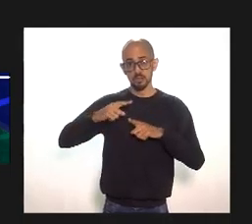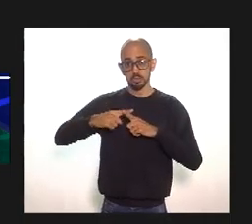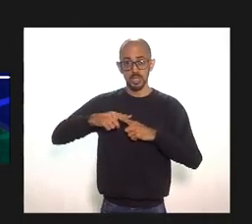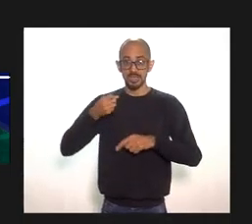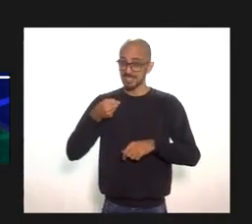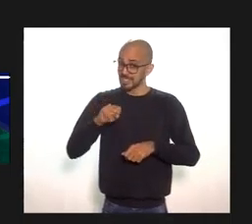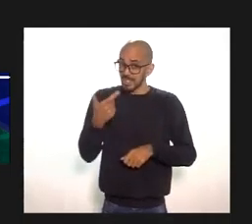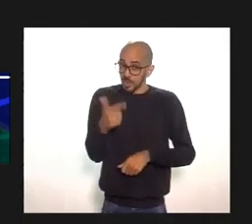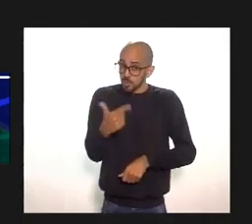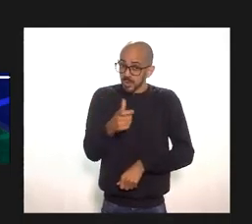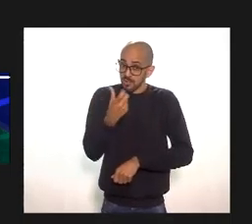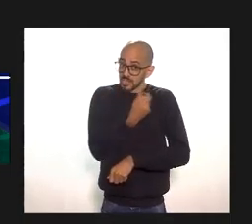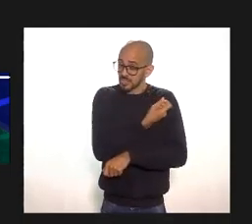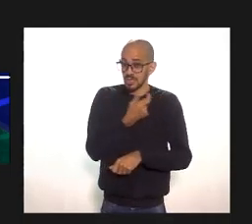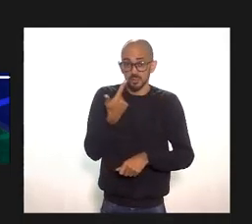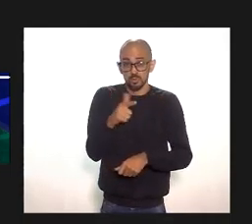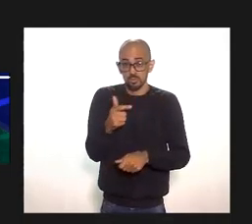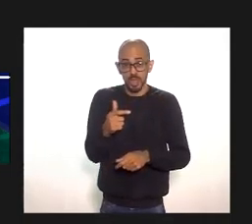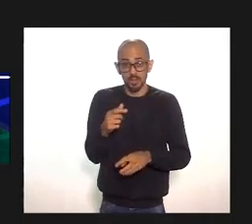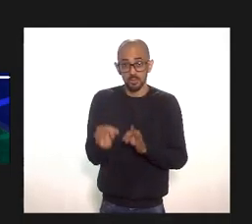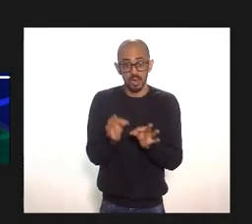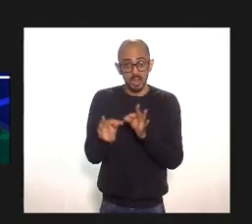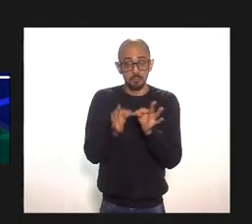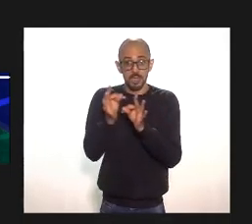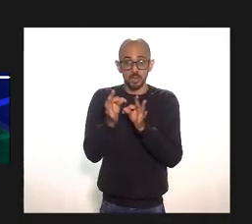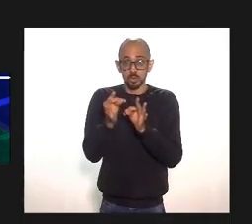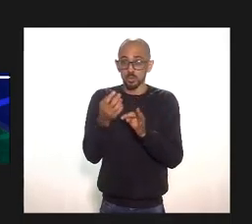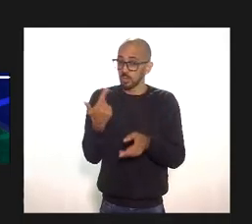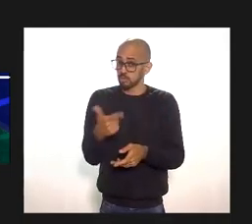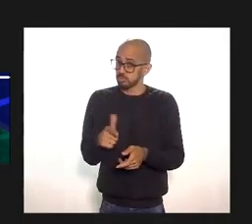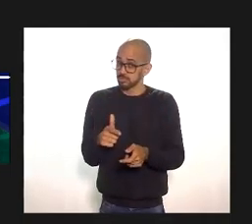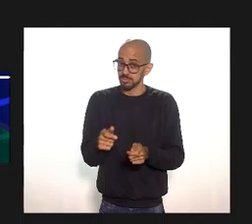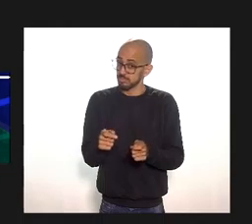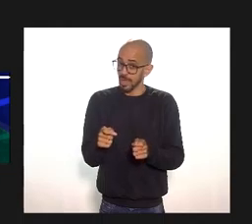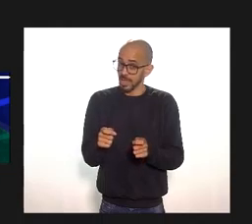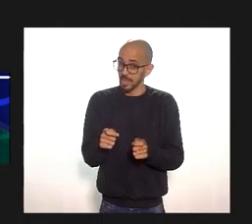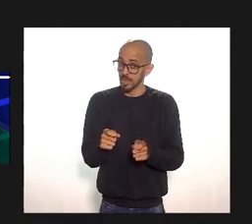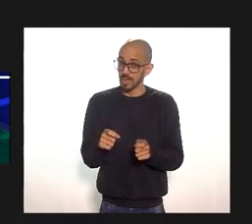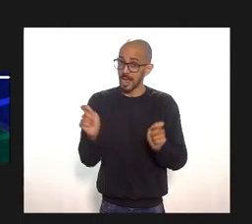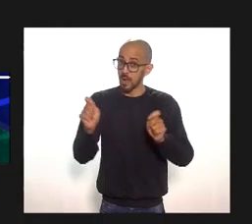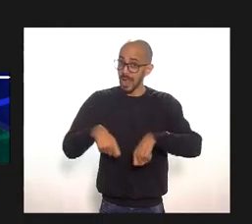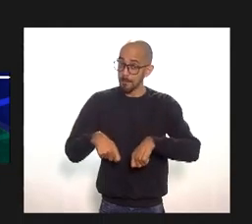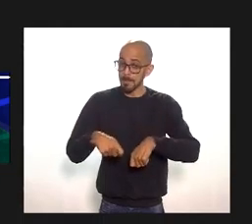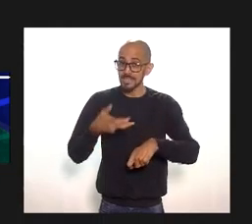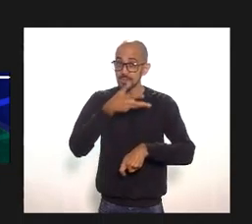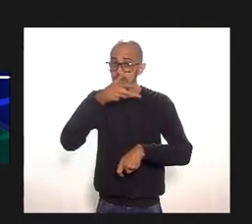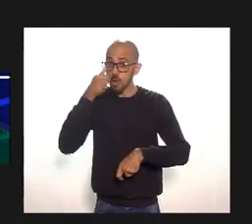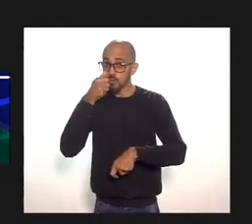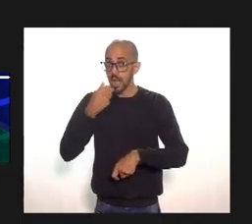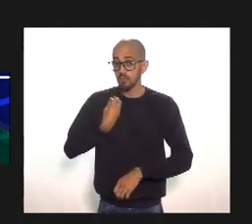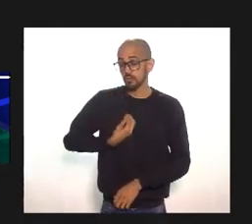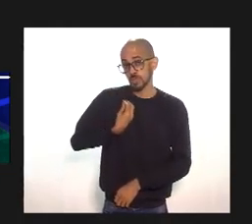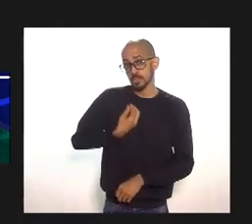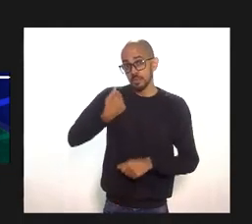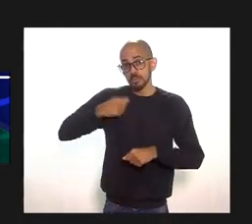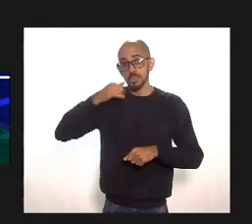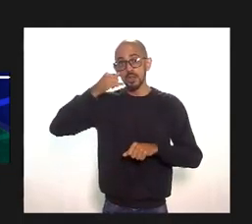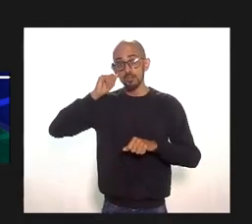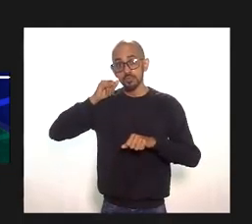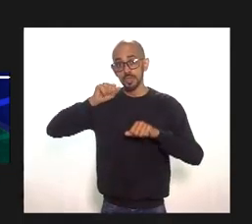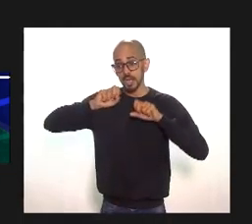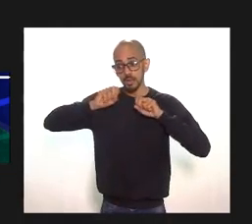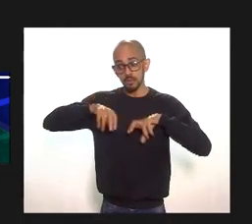tem uma cura, se não tem um tratamento eficaz que garanta que vai salvar vidas, você tem que evitar que o vírus passe de uma